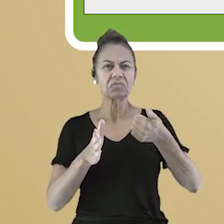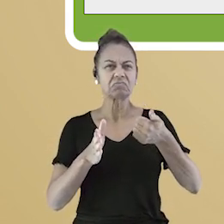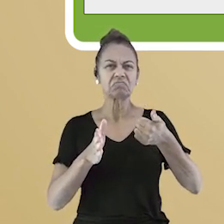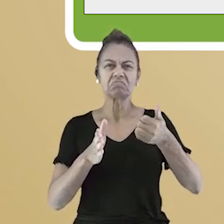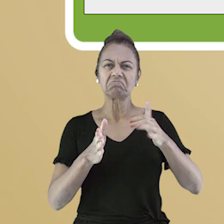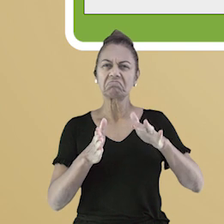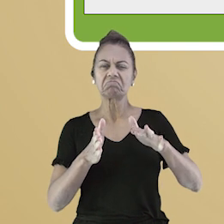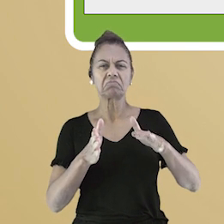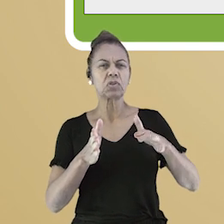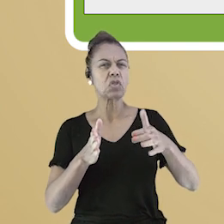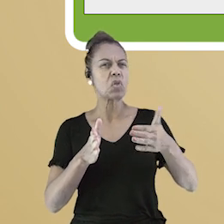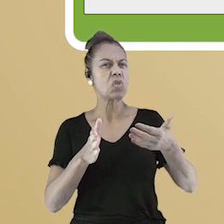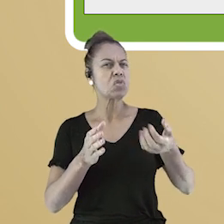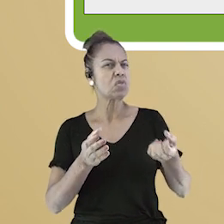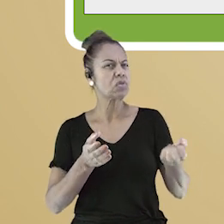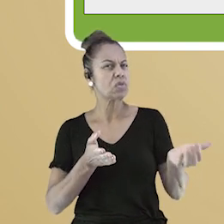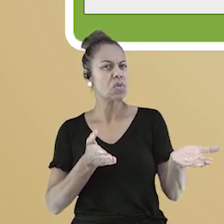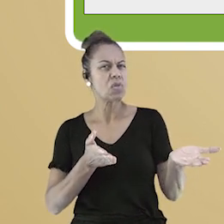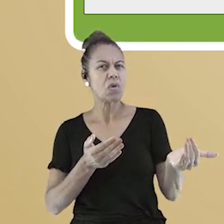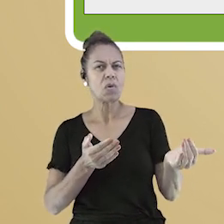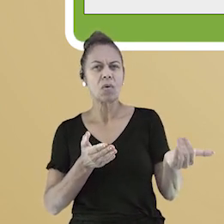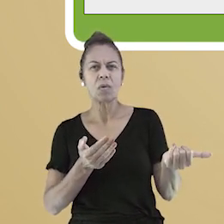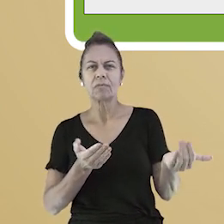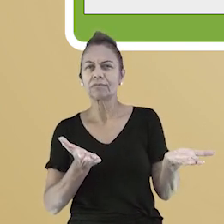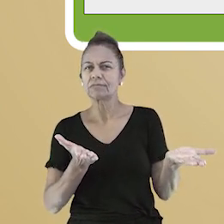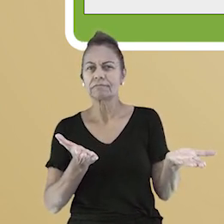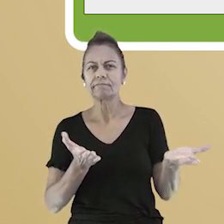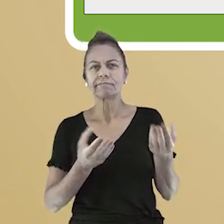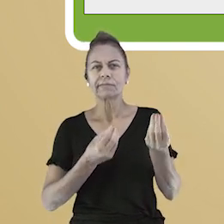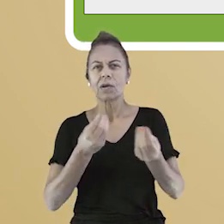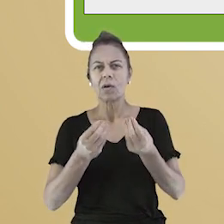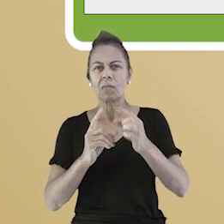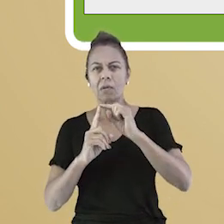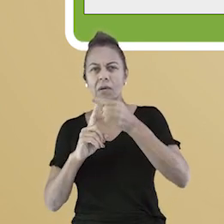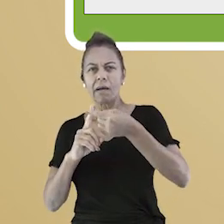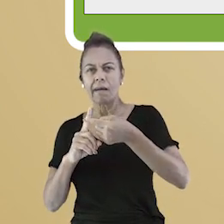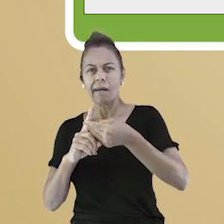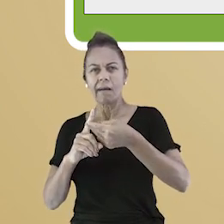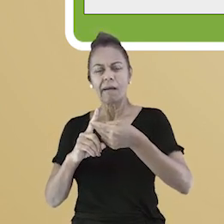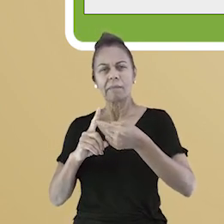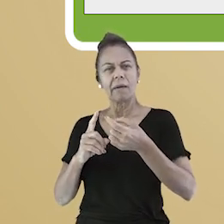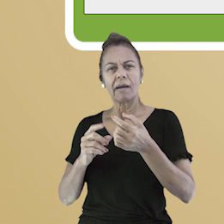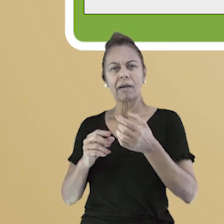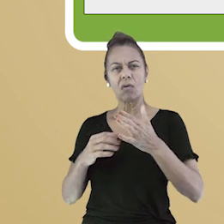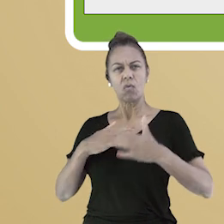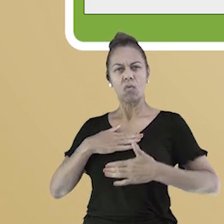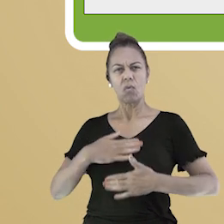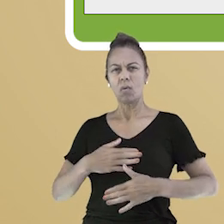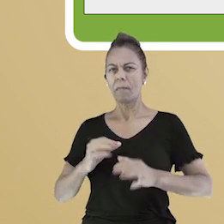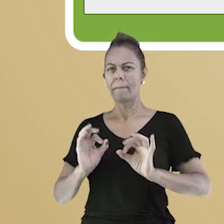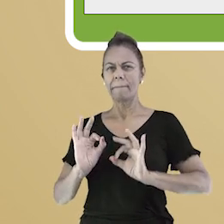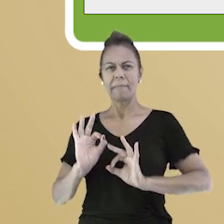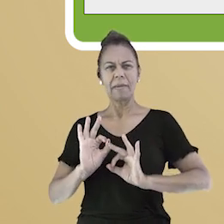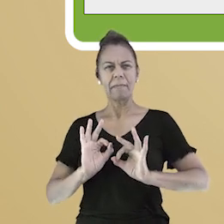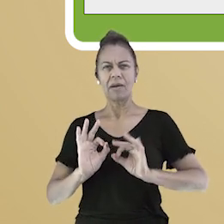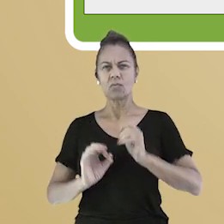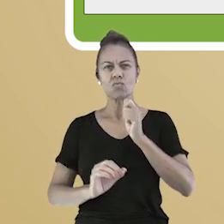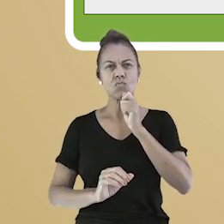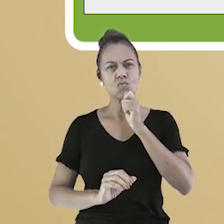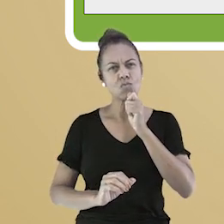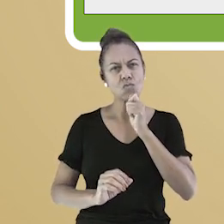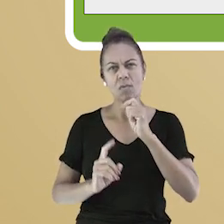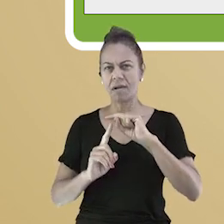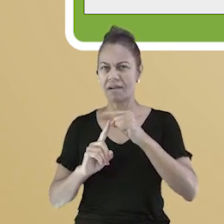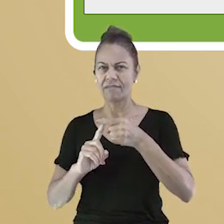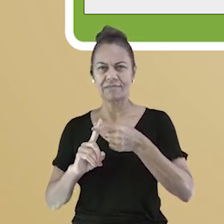feminino ainda não se desenvolveu por completo. É a razão pela qual ele é incapaz de gerar outro ser vivo, né, de um jeito que